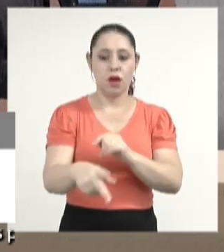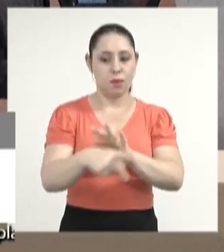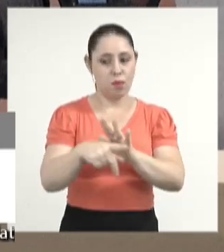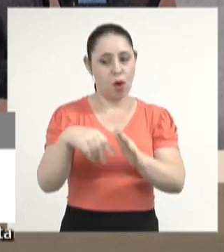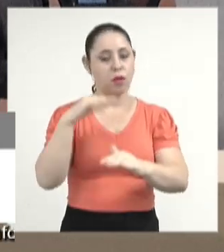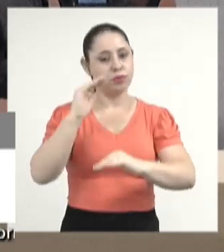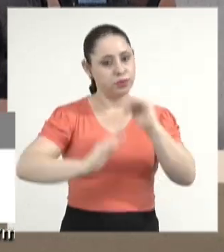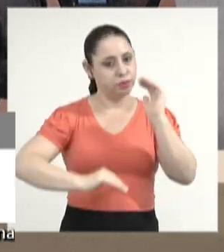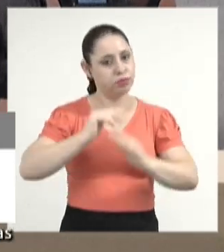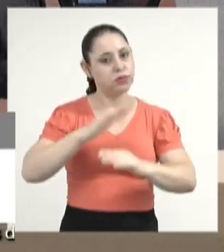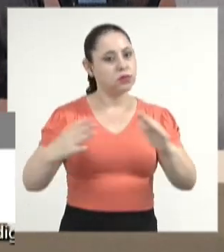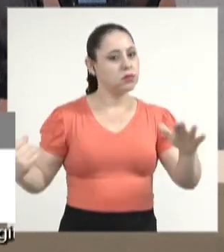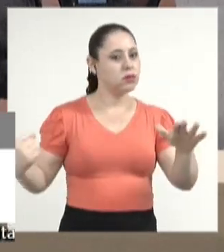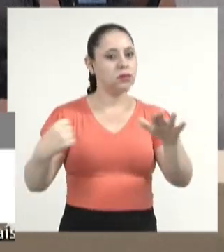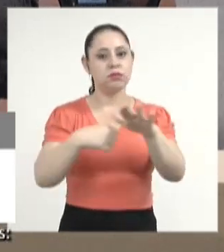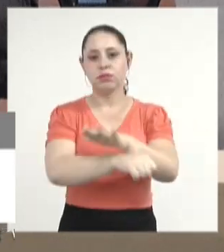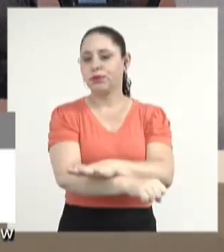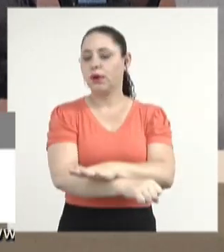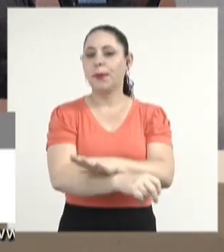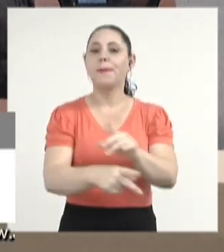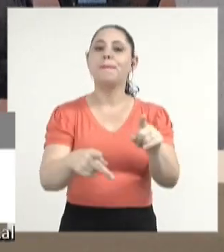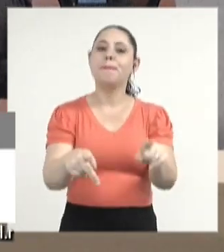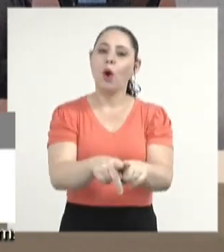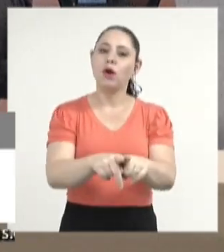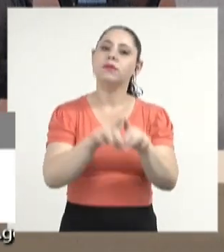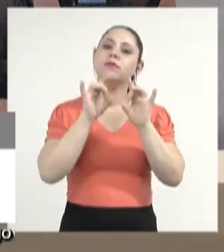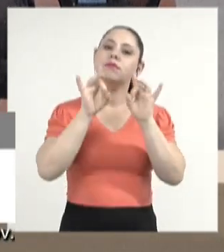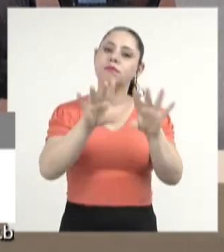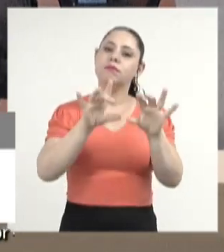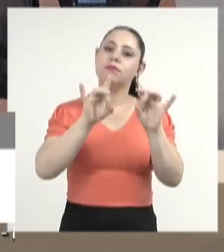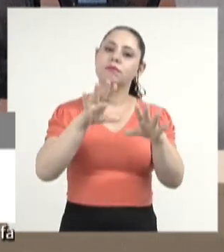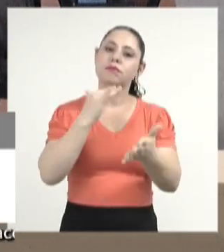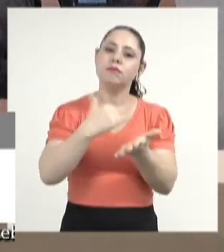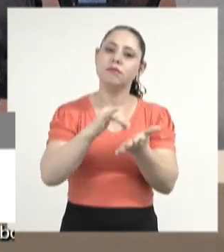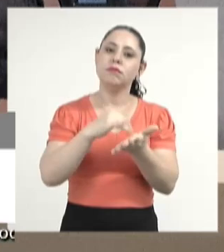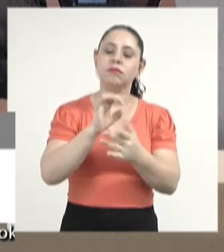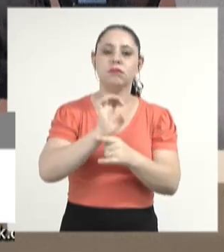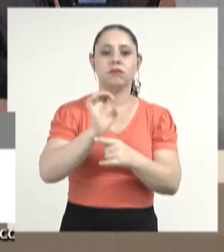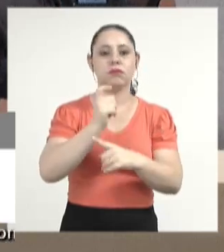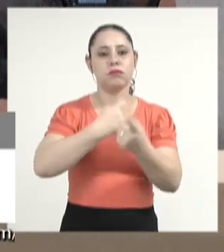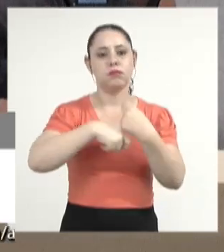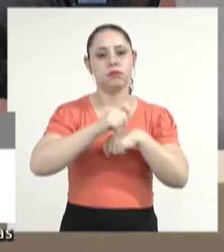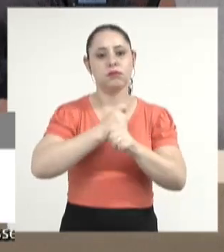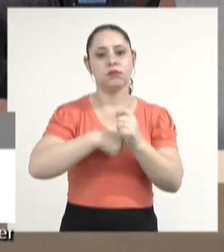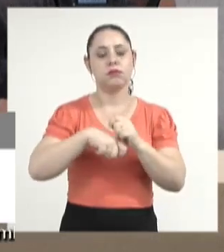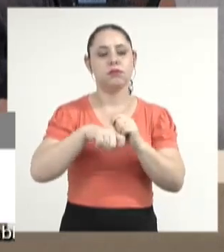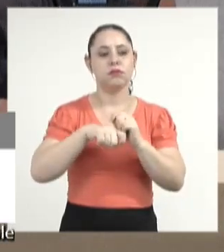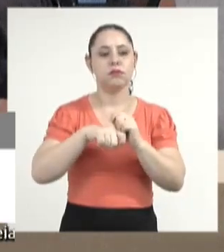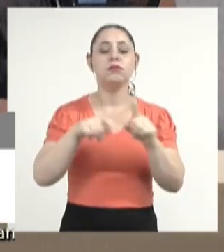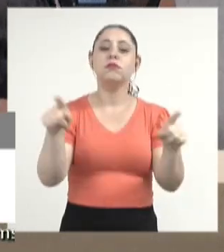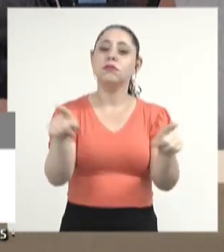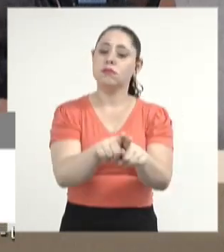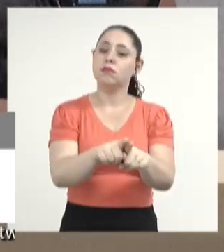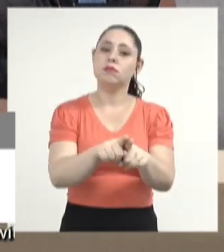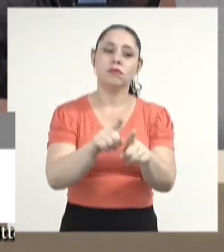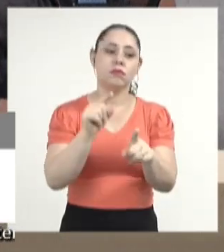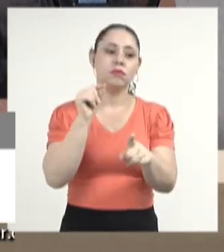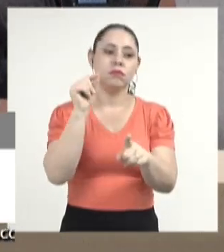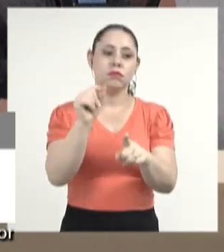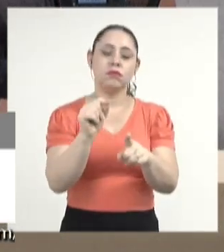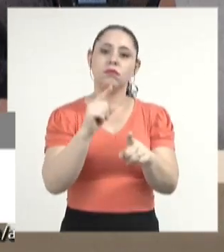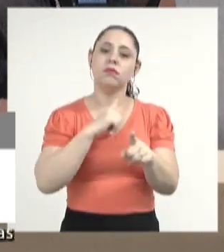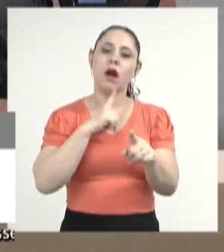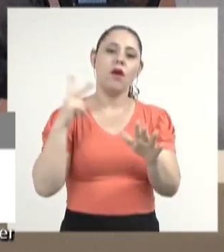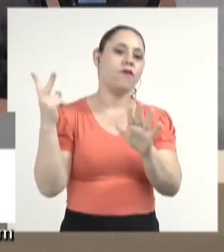carreira integrem o quadro especial da Secretaria de Estado de Administração, ficando